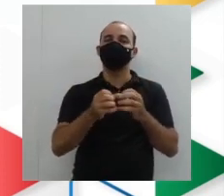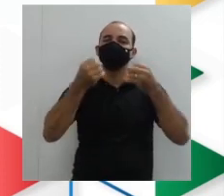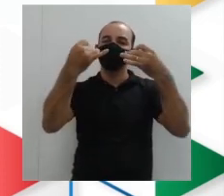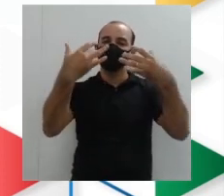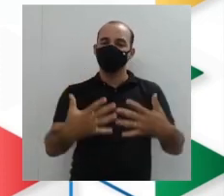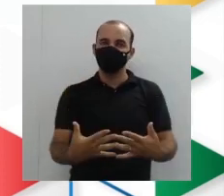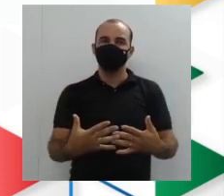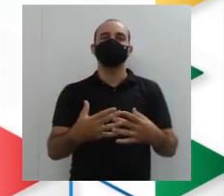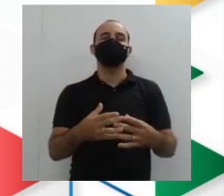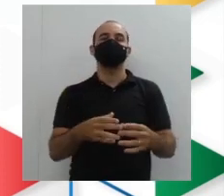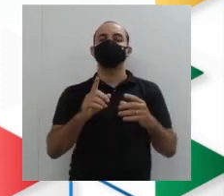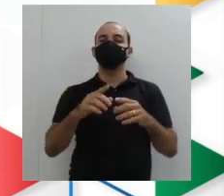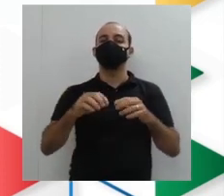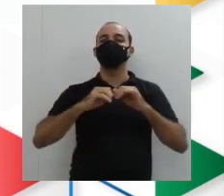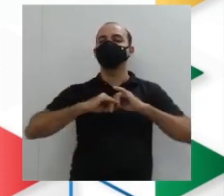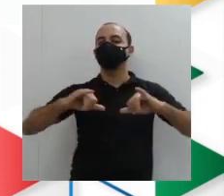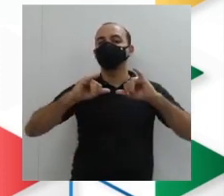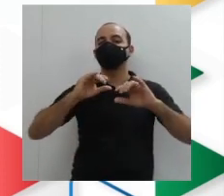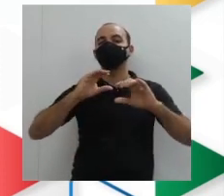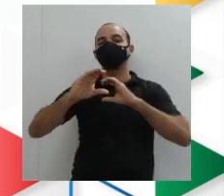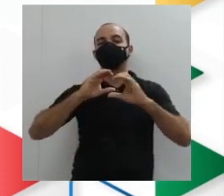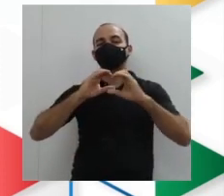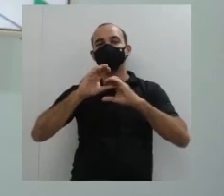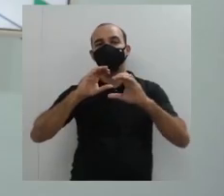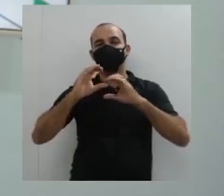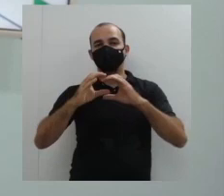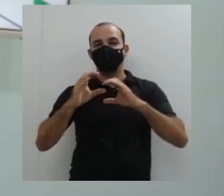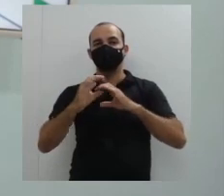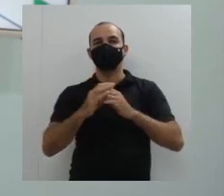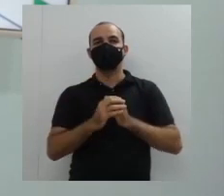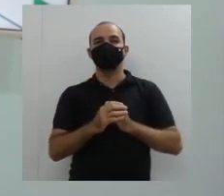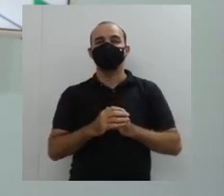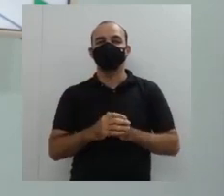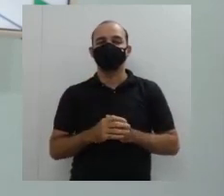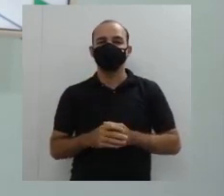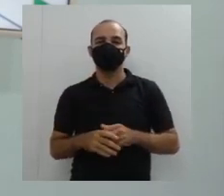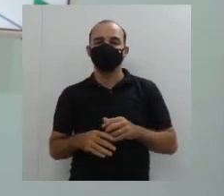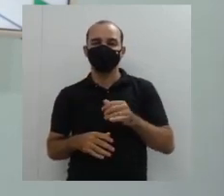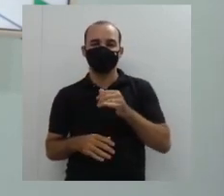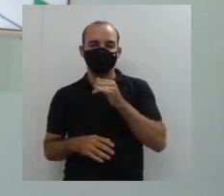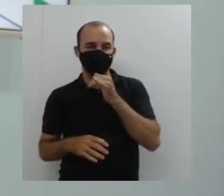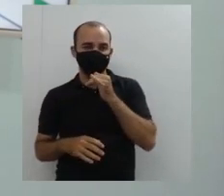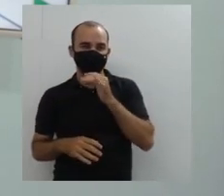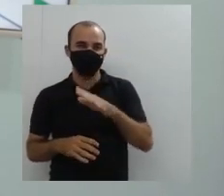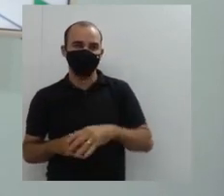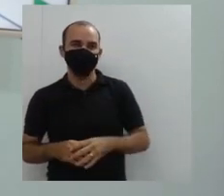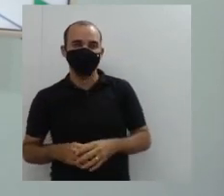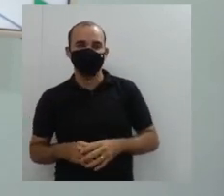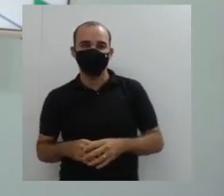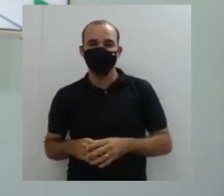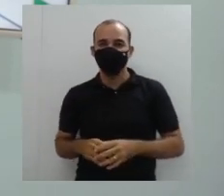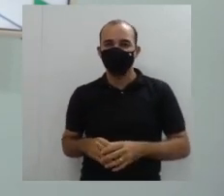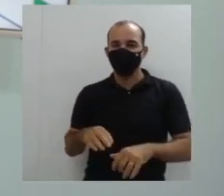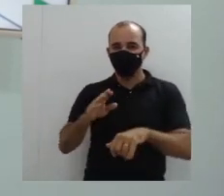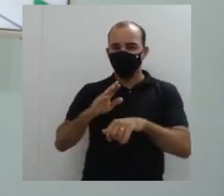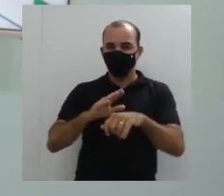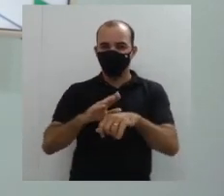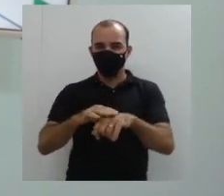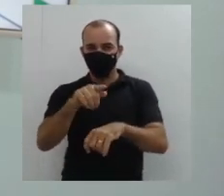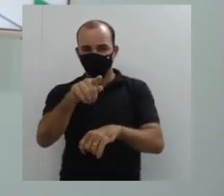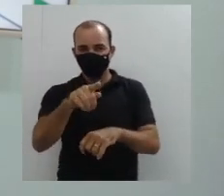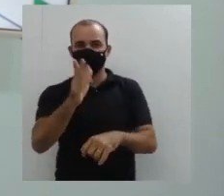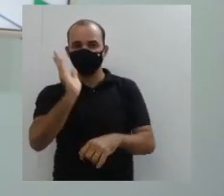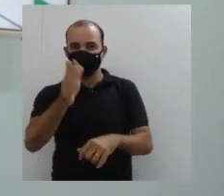em comum. Vejam só, olhando para mim, vocês já construíram em sala de aula